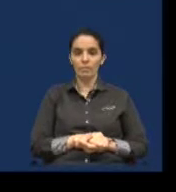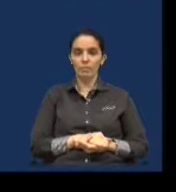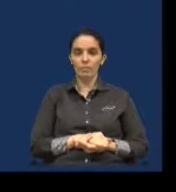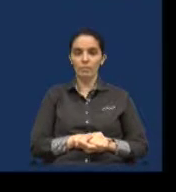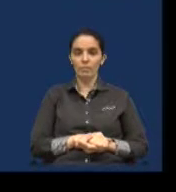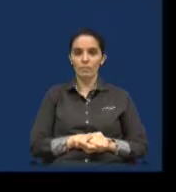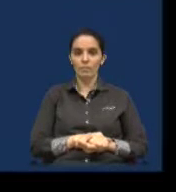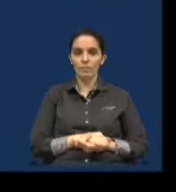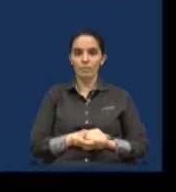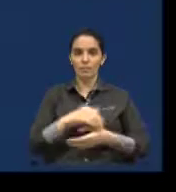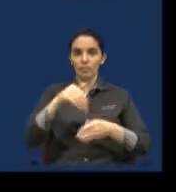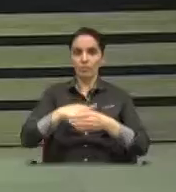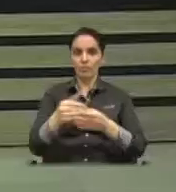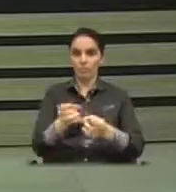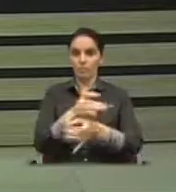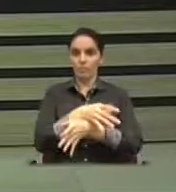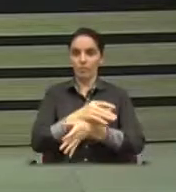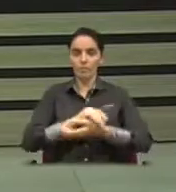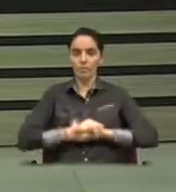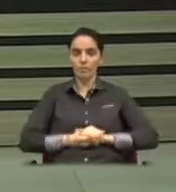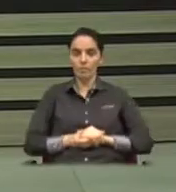Está encerrada a votação.